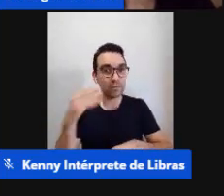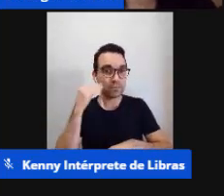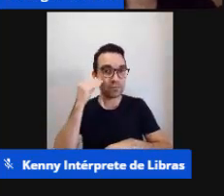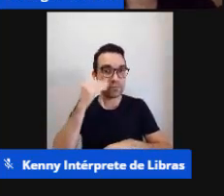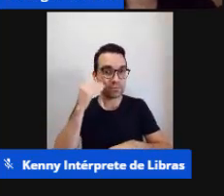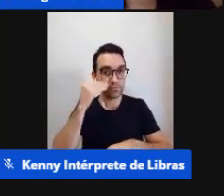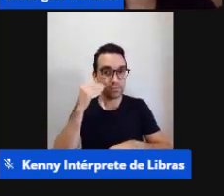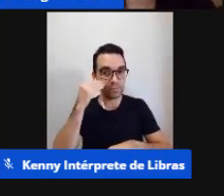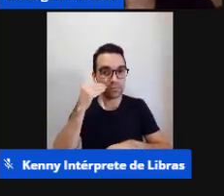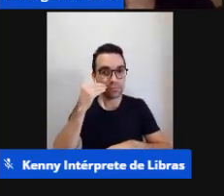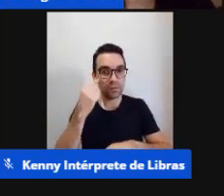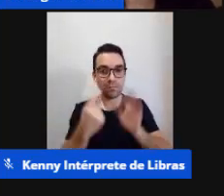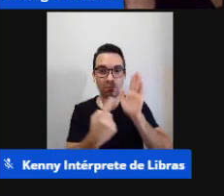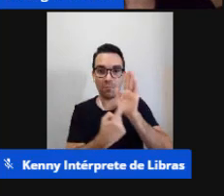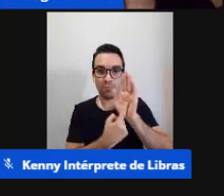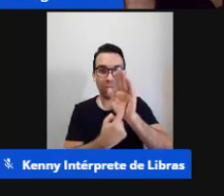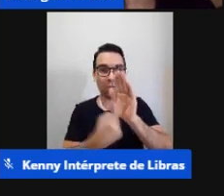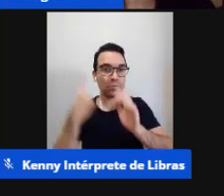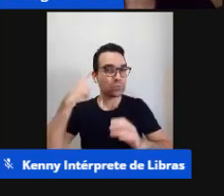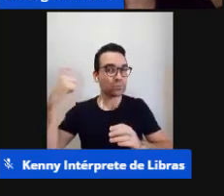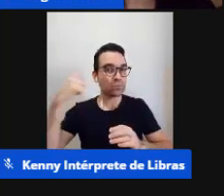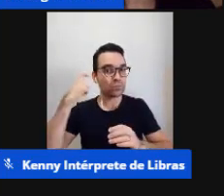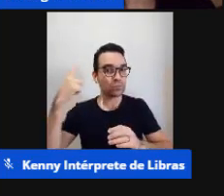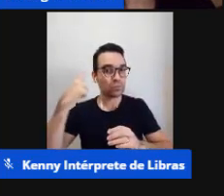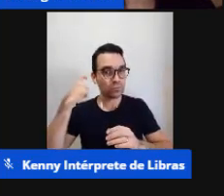ok? Pode passar o vídeo para nós, por favor.